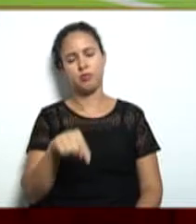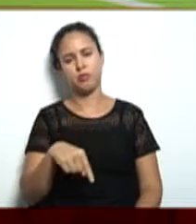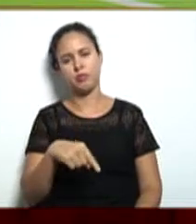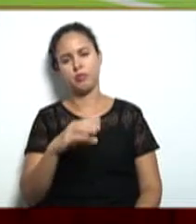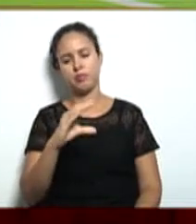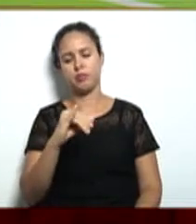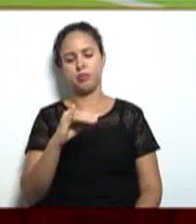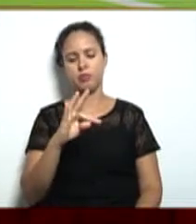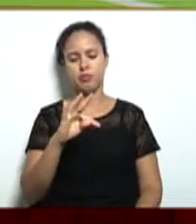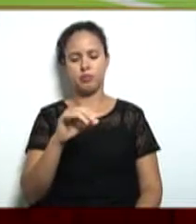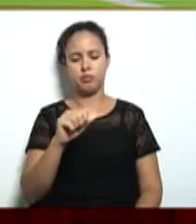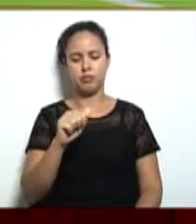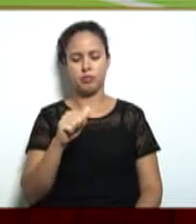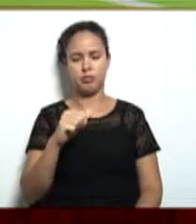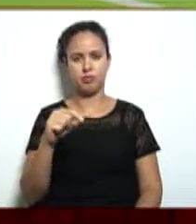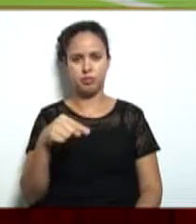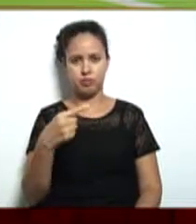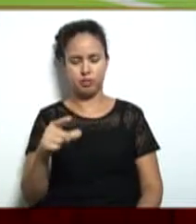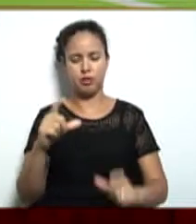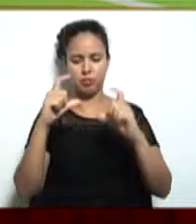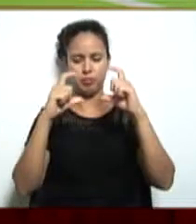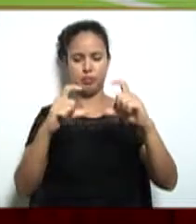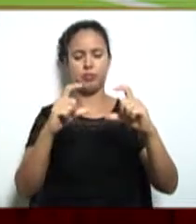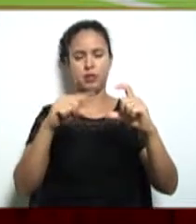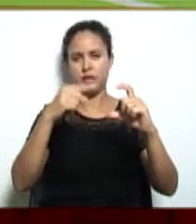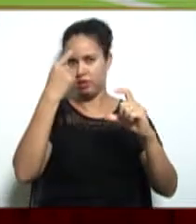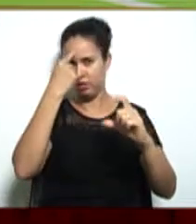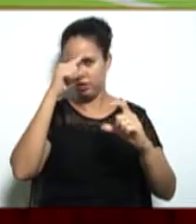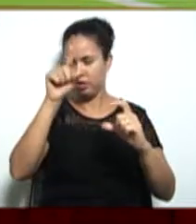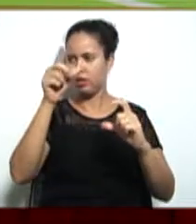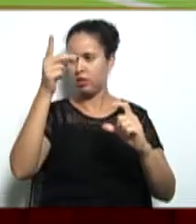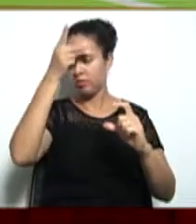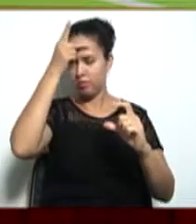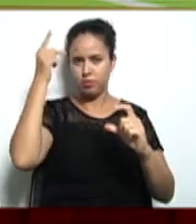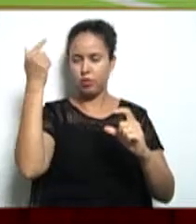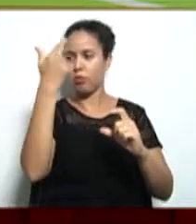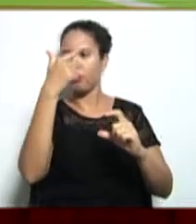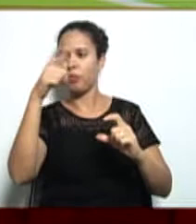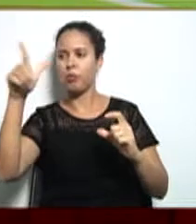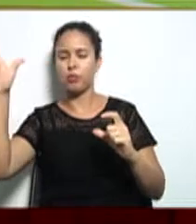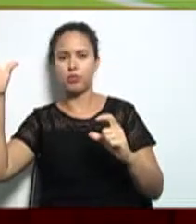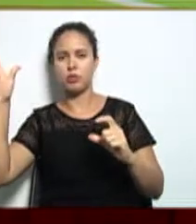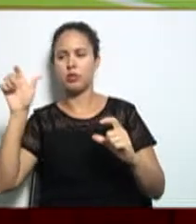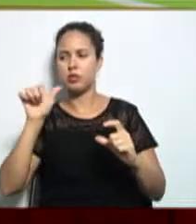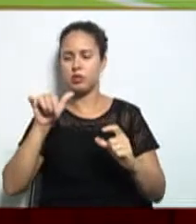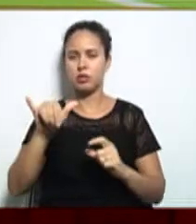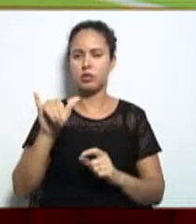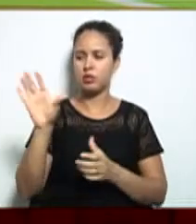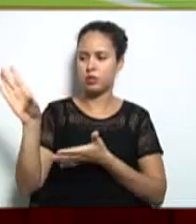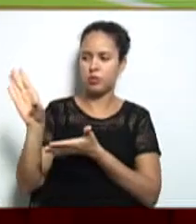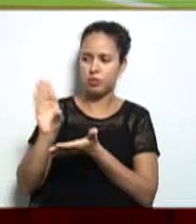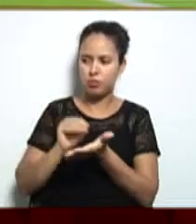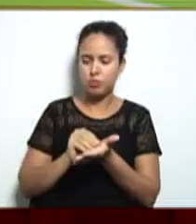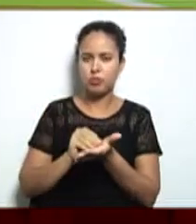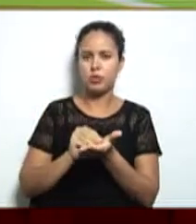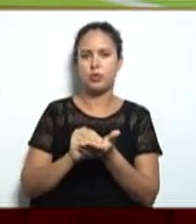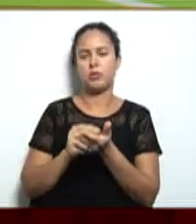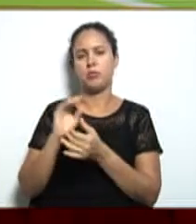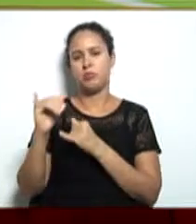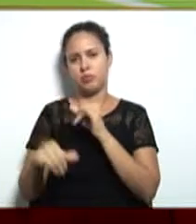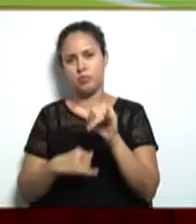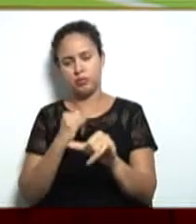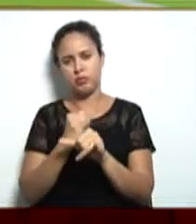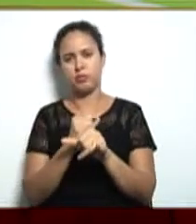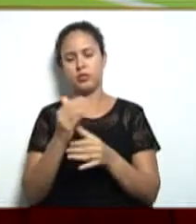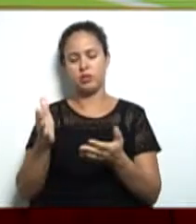de um autor que não seja você. Então, se você copiou um trecho de um site, de um livro,